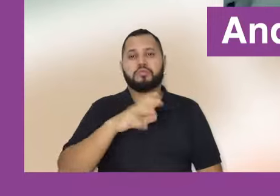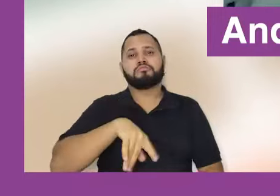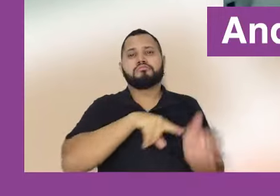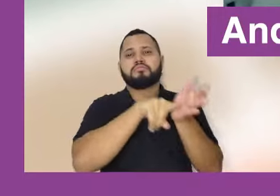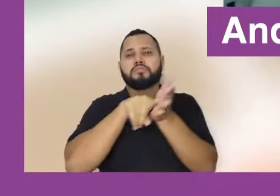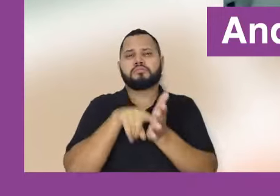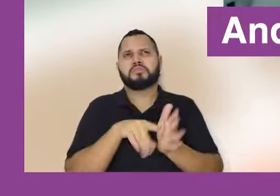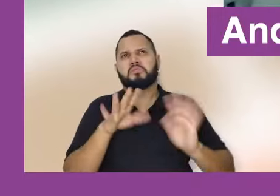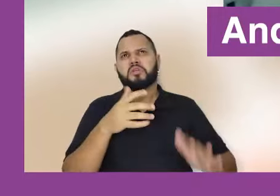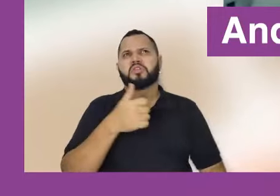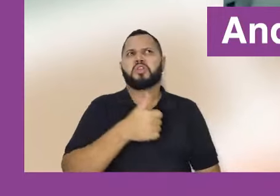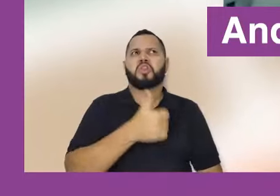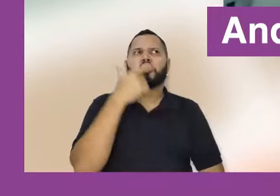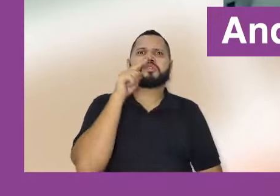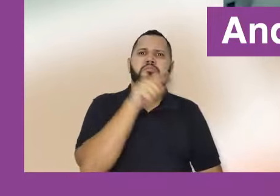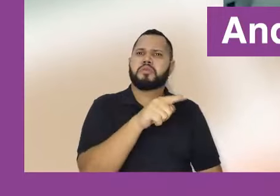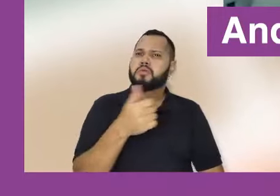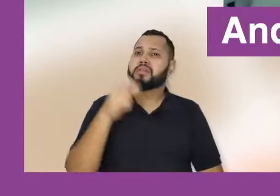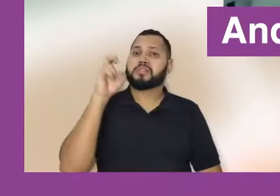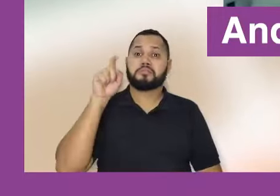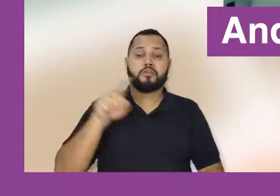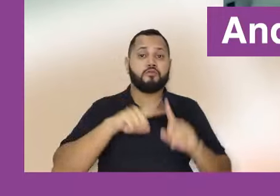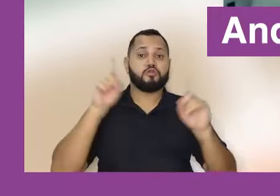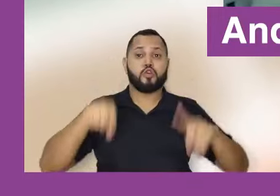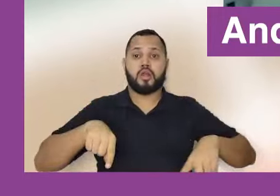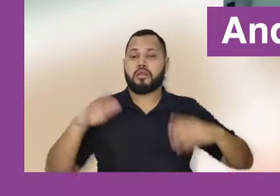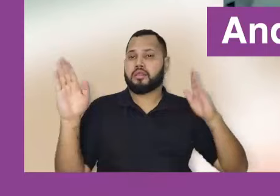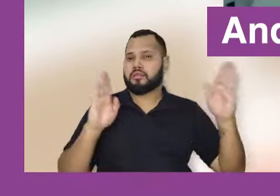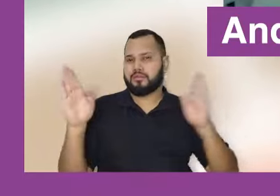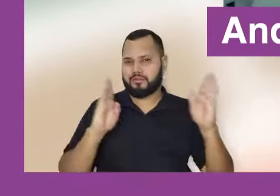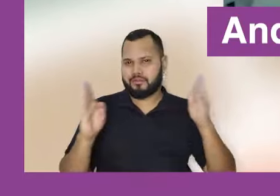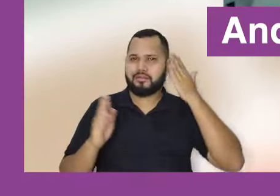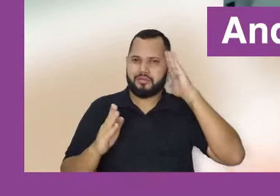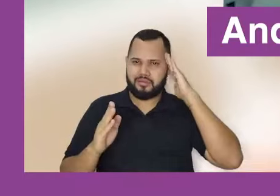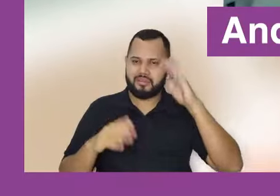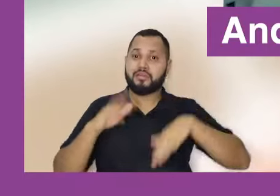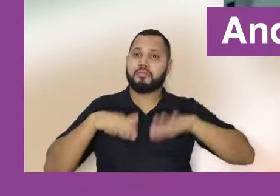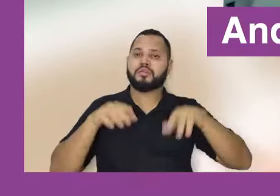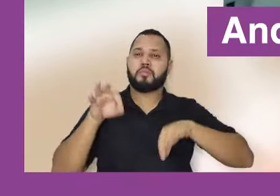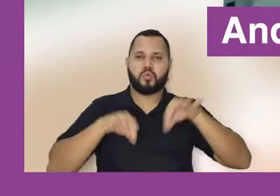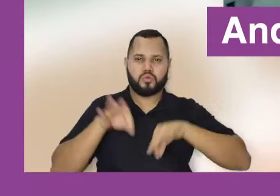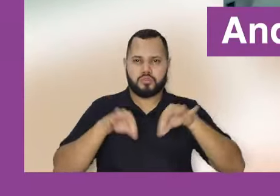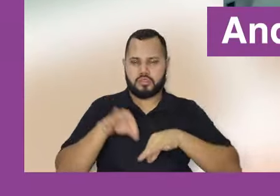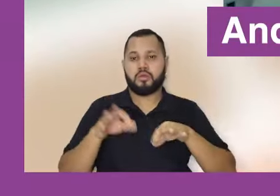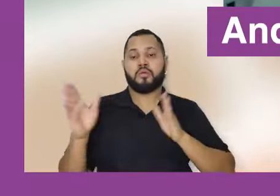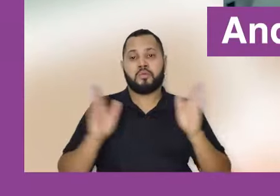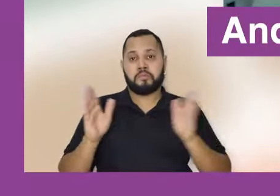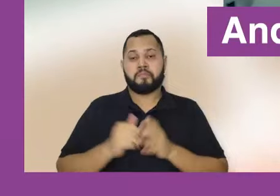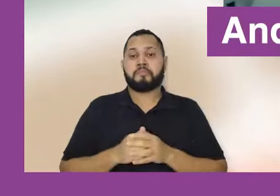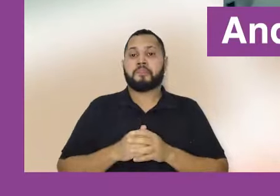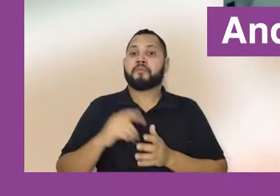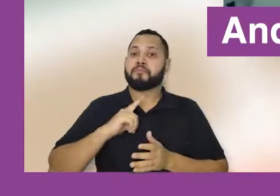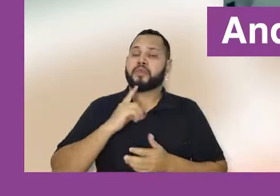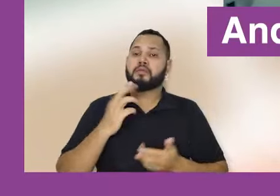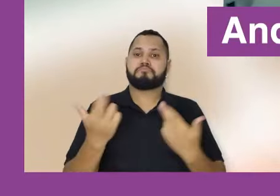de 12 15 mil funcionários dependendo da época do ano dessas de produção né enfim e